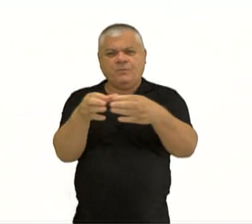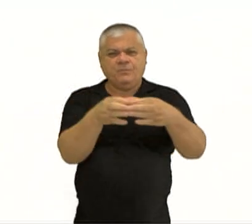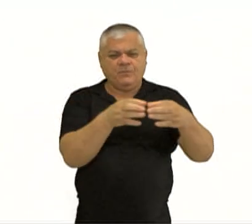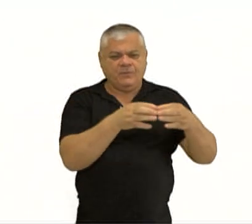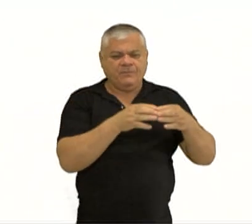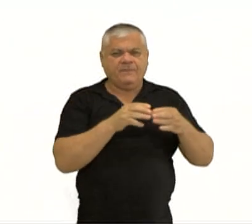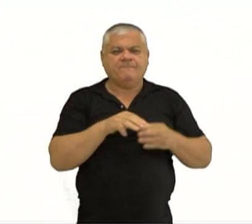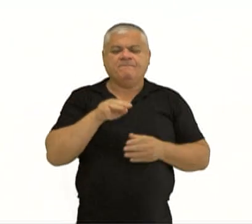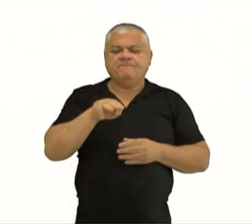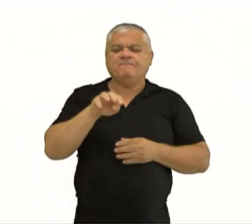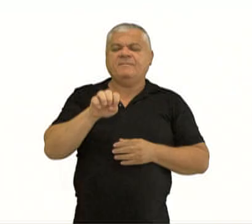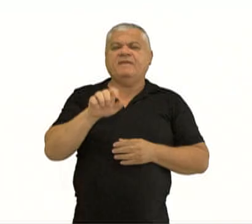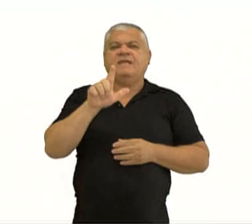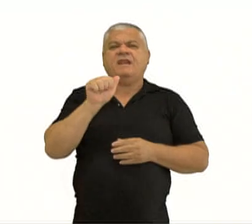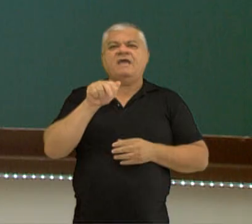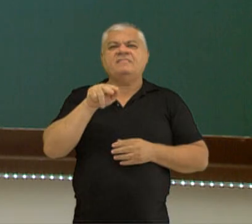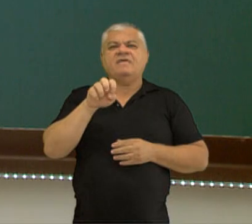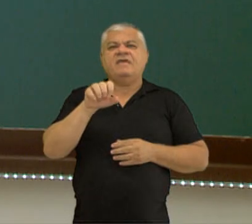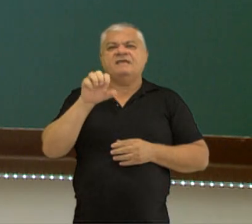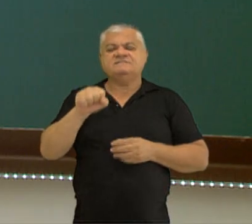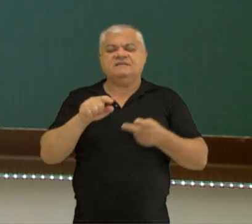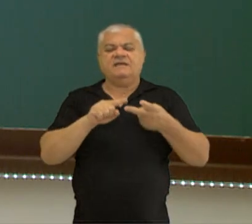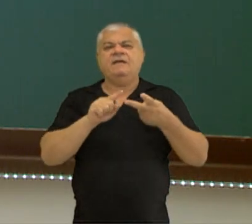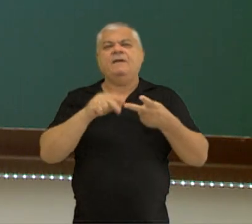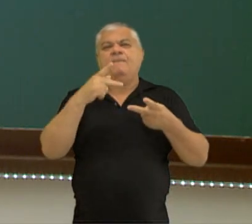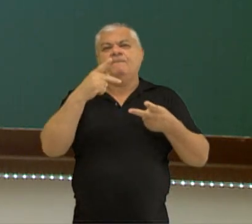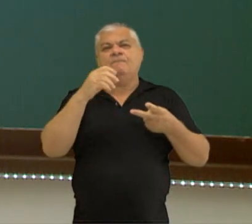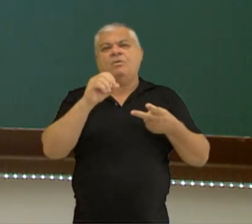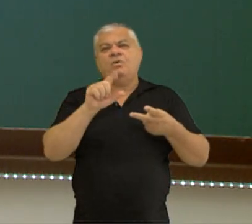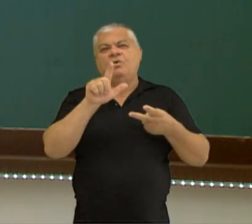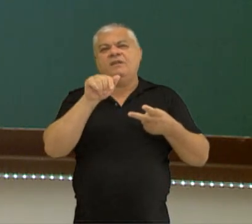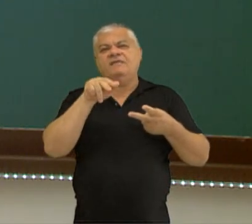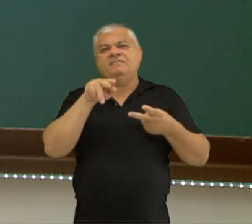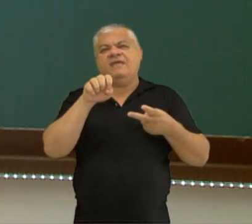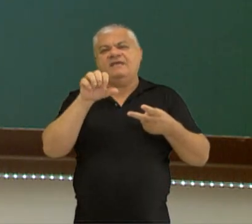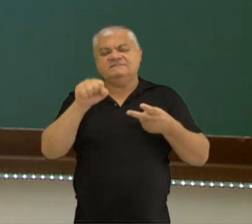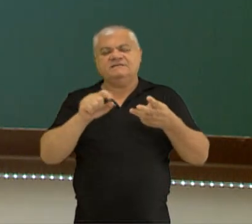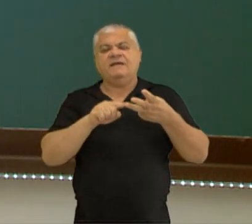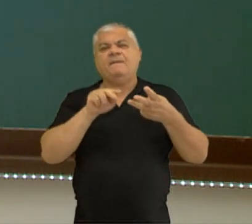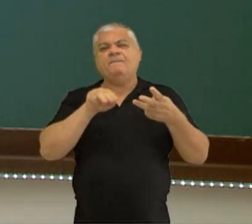de Melanésia, Polinésia e Micronésia. Então, a maioria dos